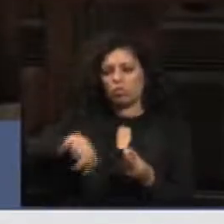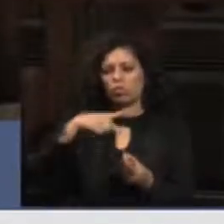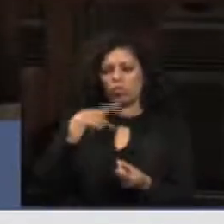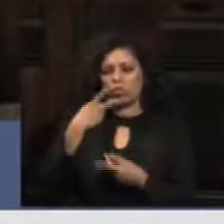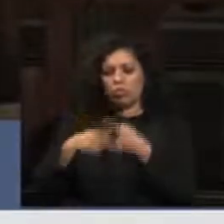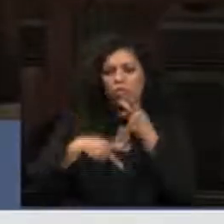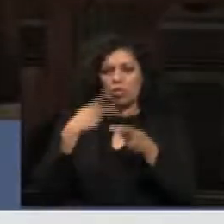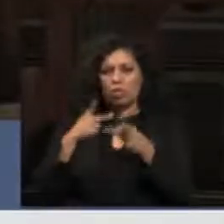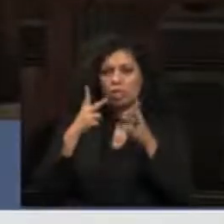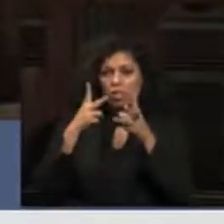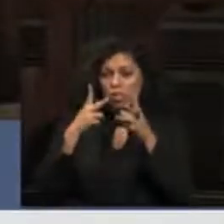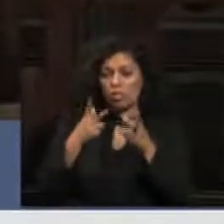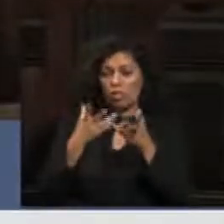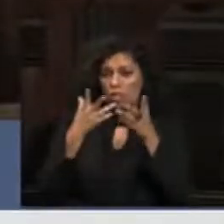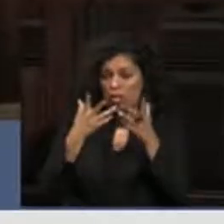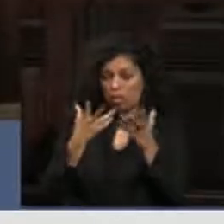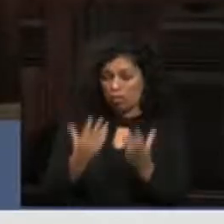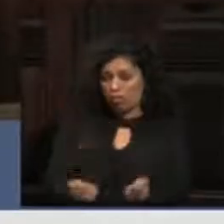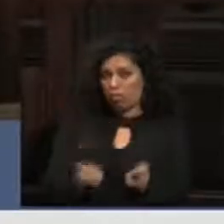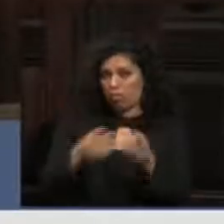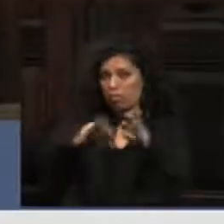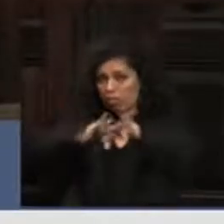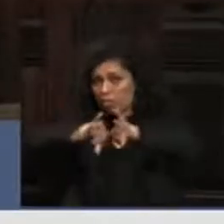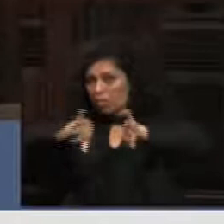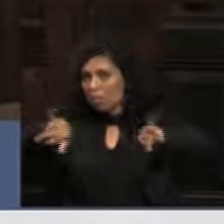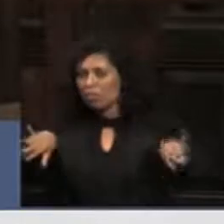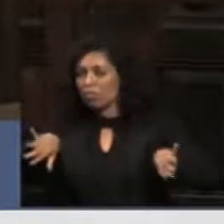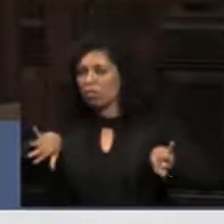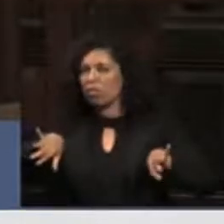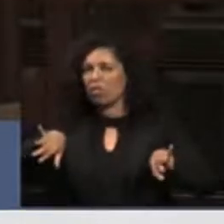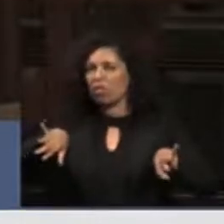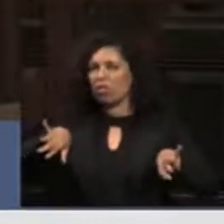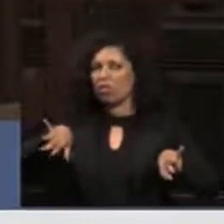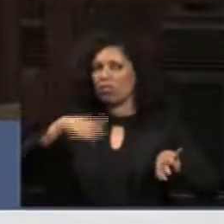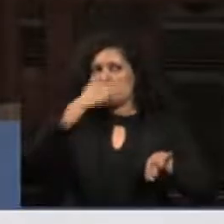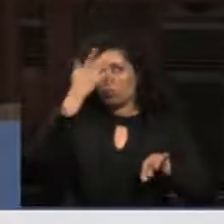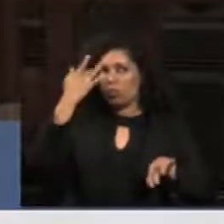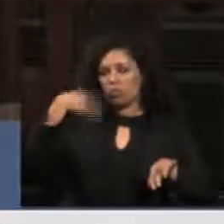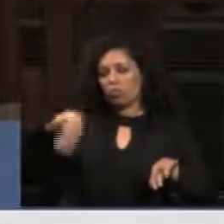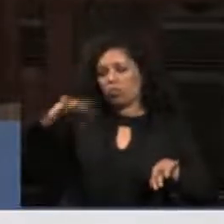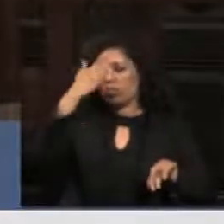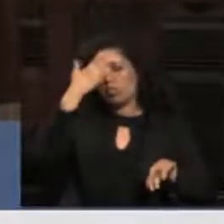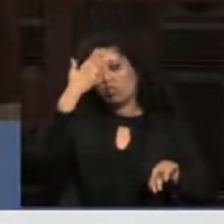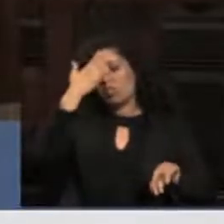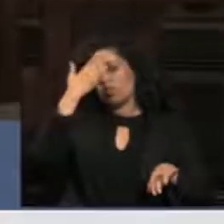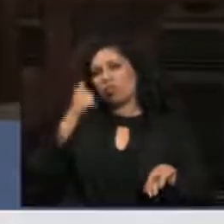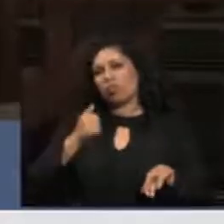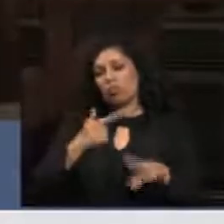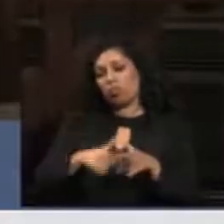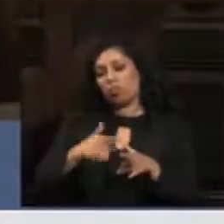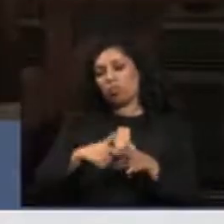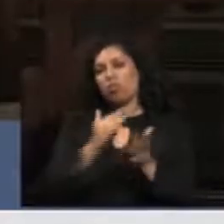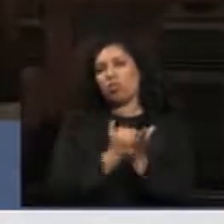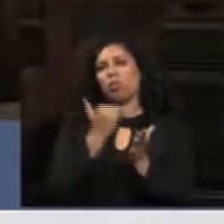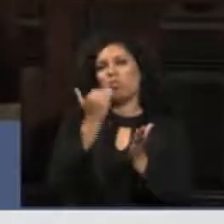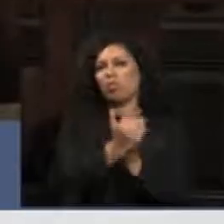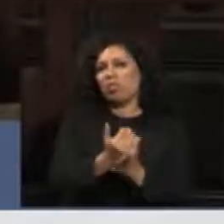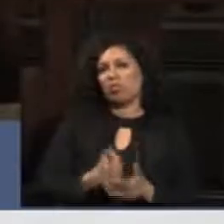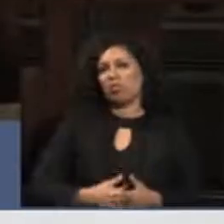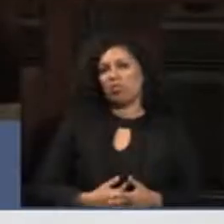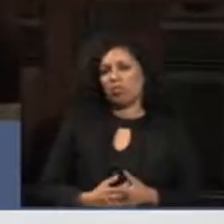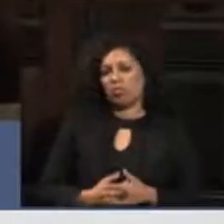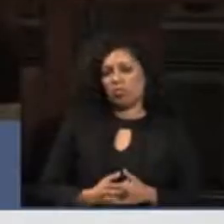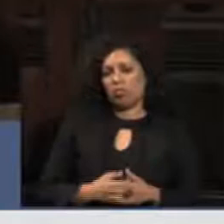distinção, ela produziu a barbárie, ela produziu o genocídio, ela produziu